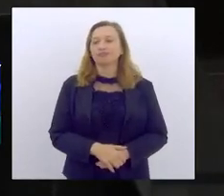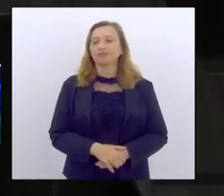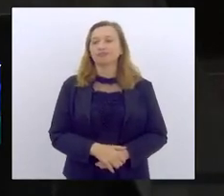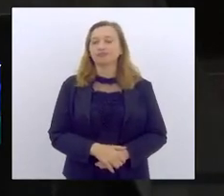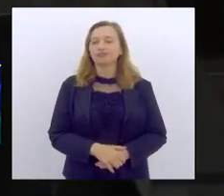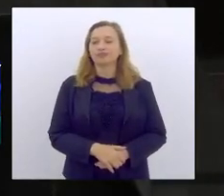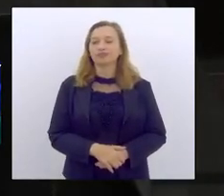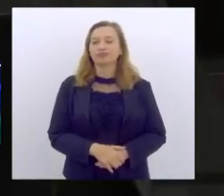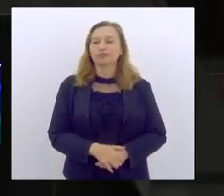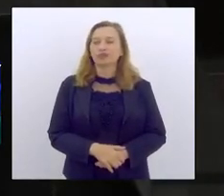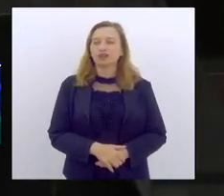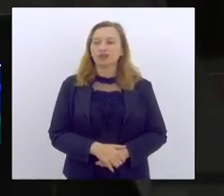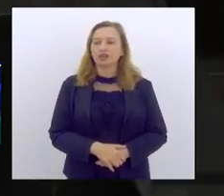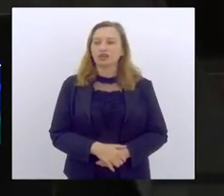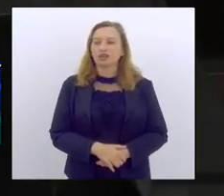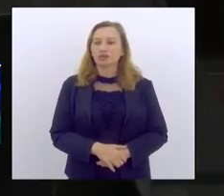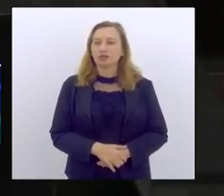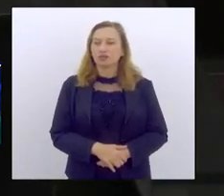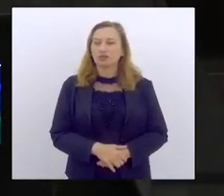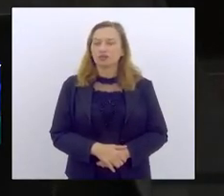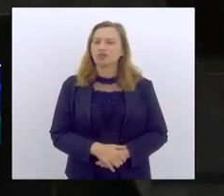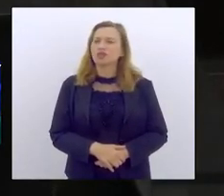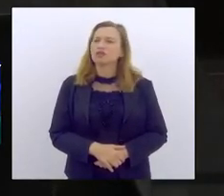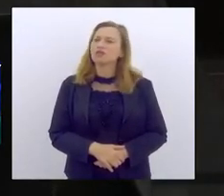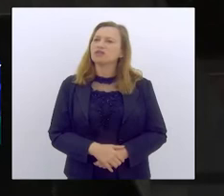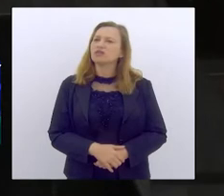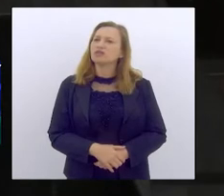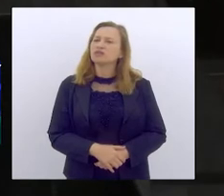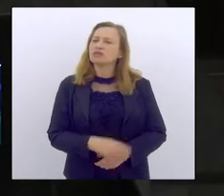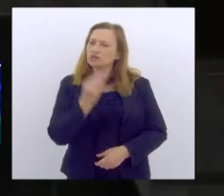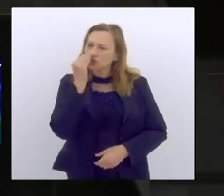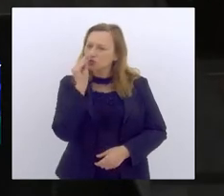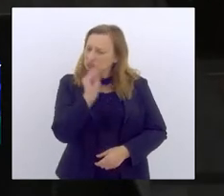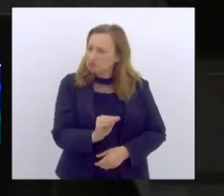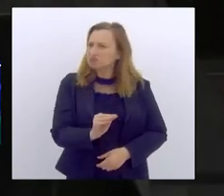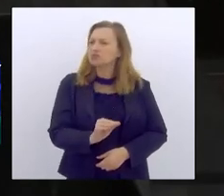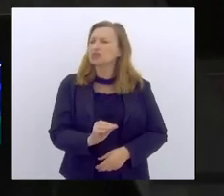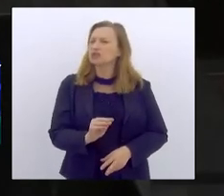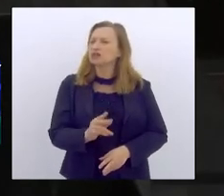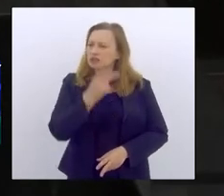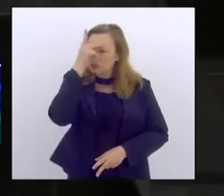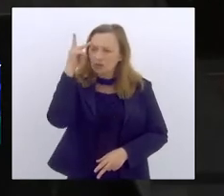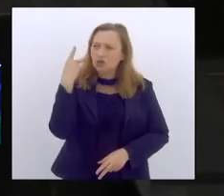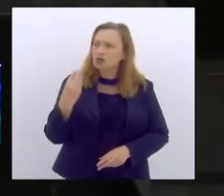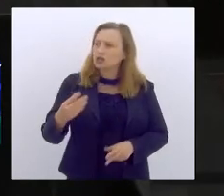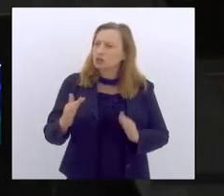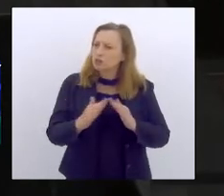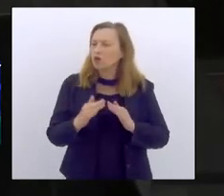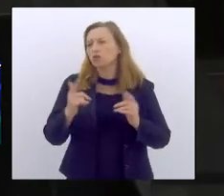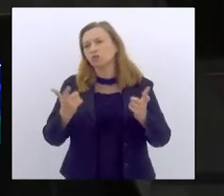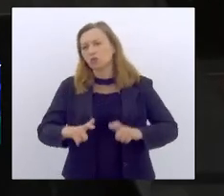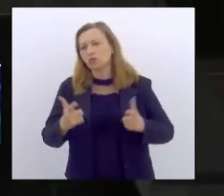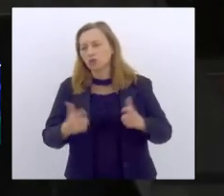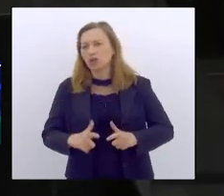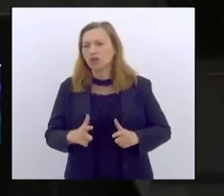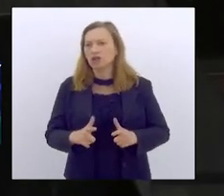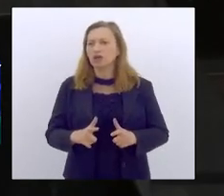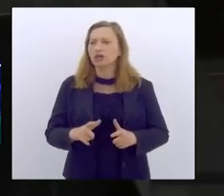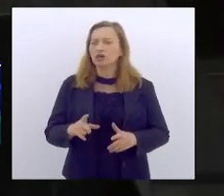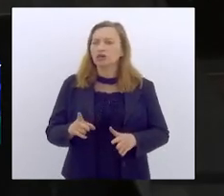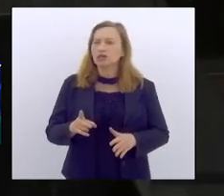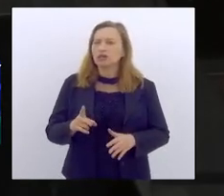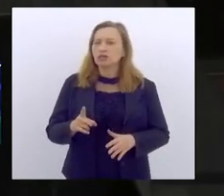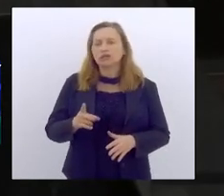absolutamente incompetente com descaso moradores e moradoras por dias seguidos